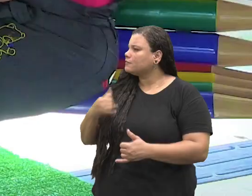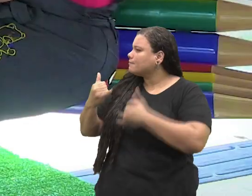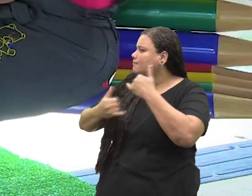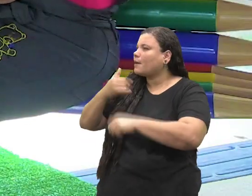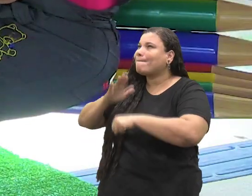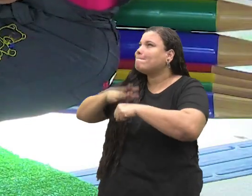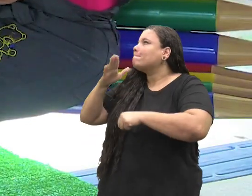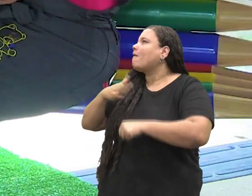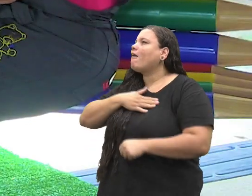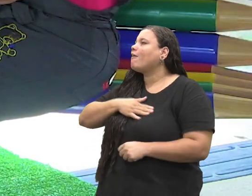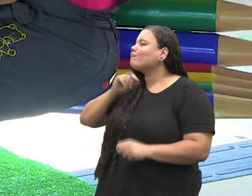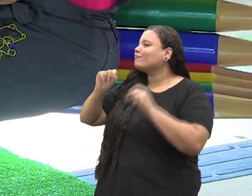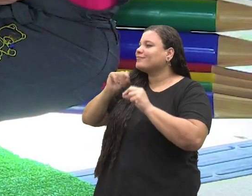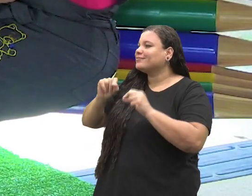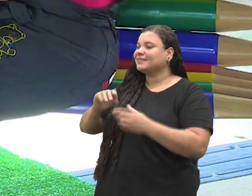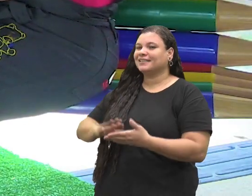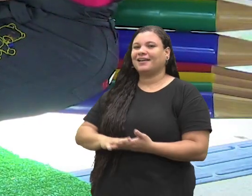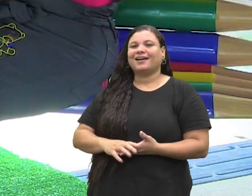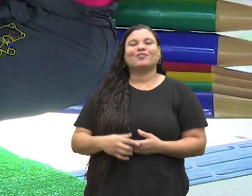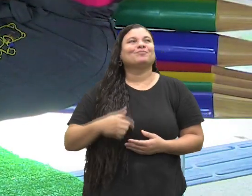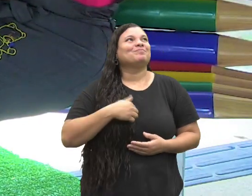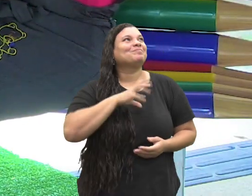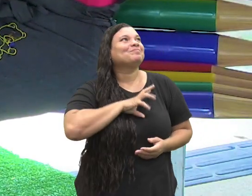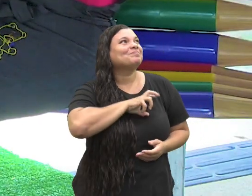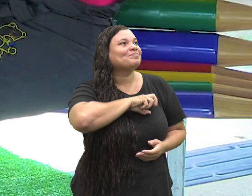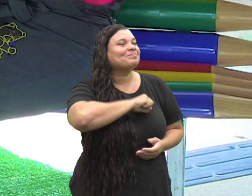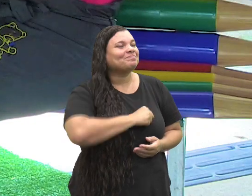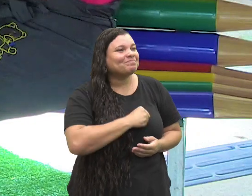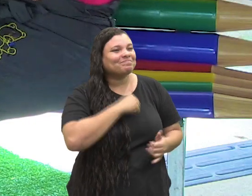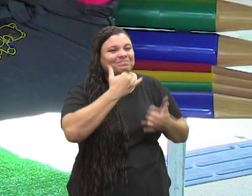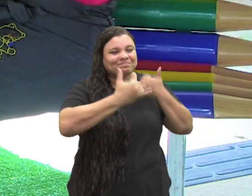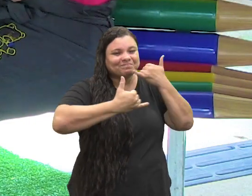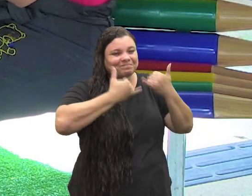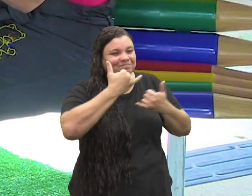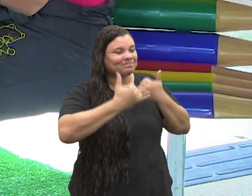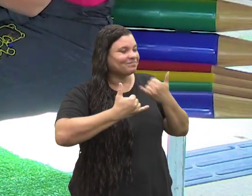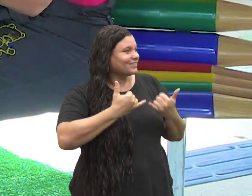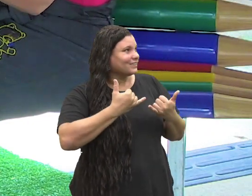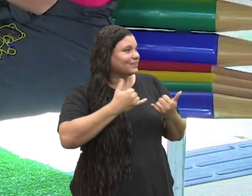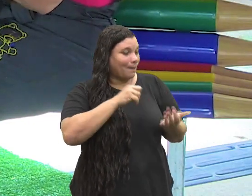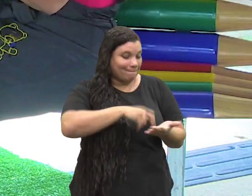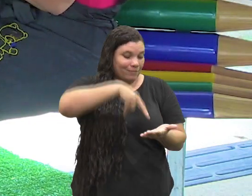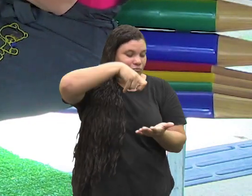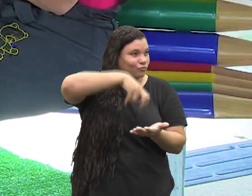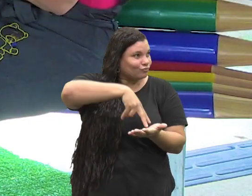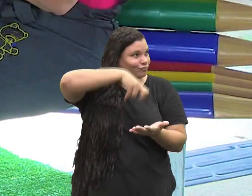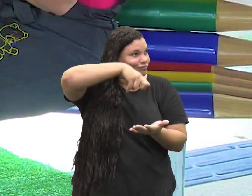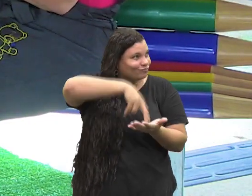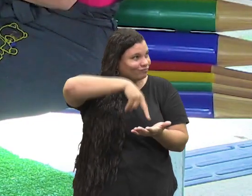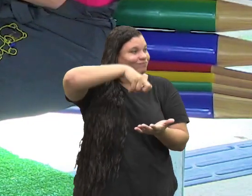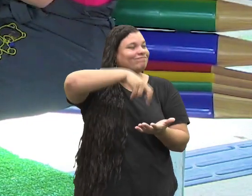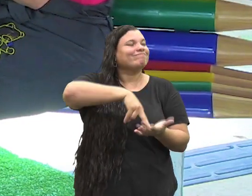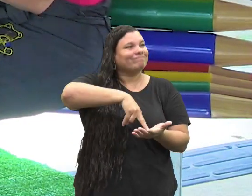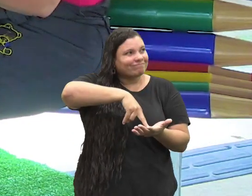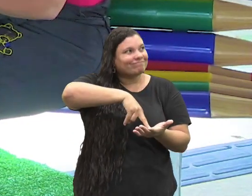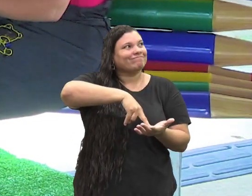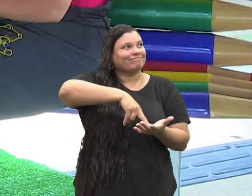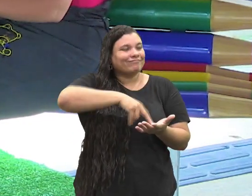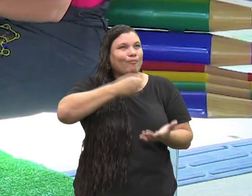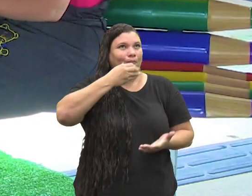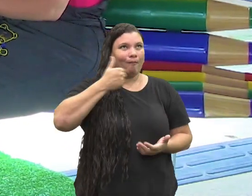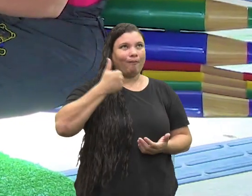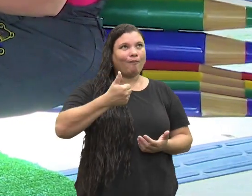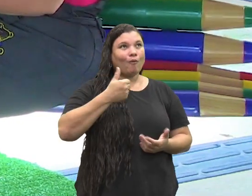creche? Ai, sabe o que eu gostava? De brincar de pula-pula lá no parque. Legal.